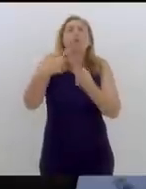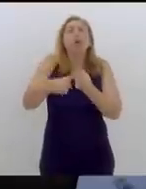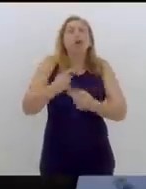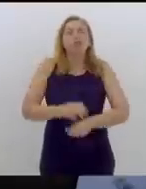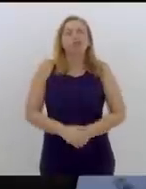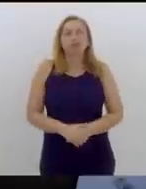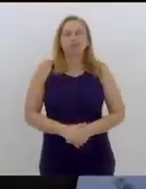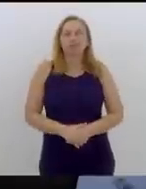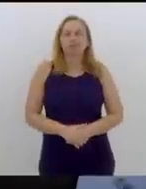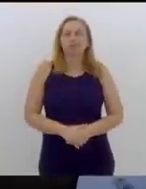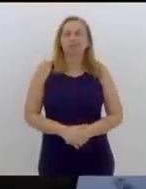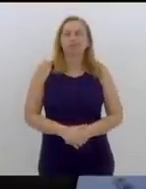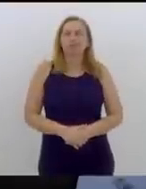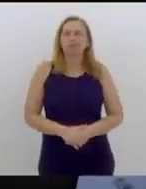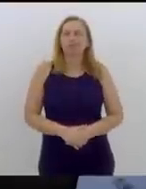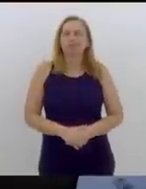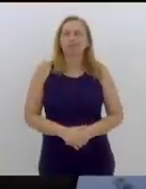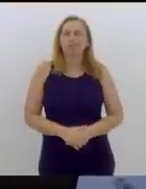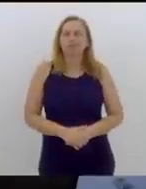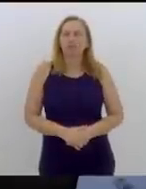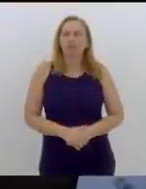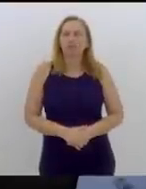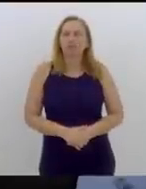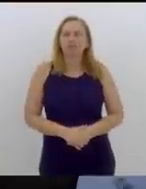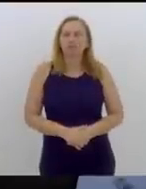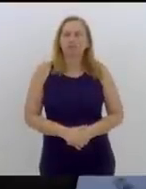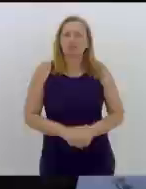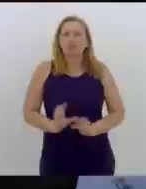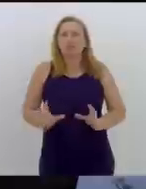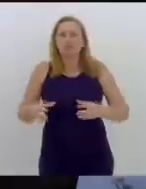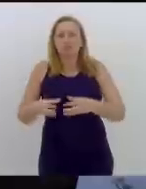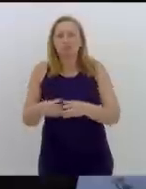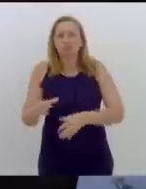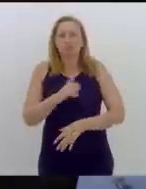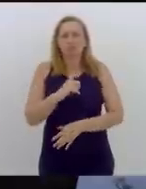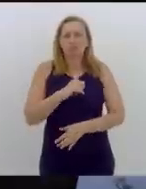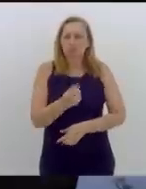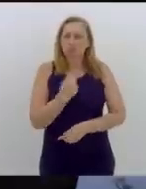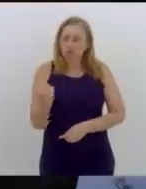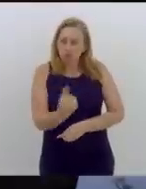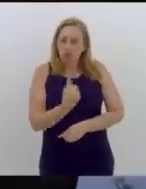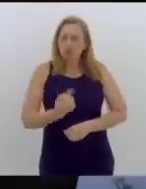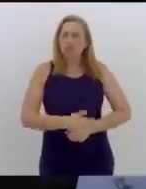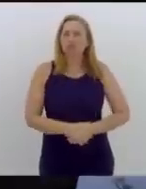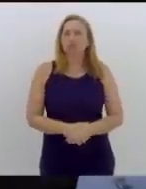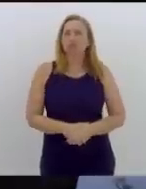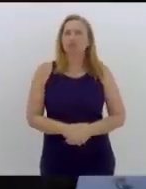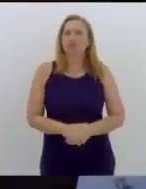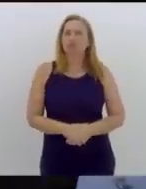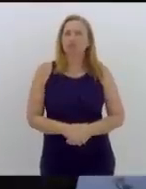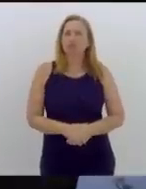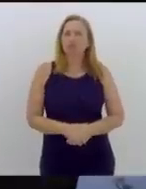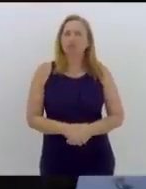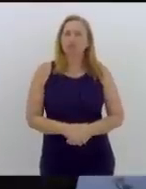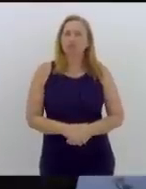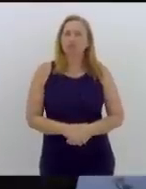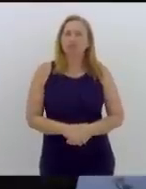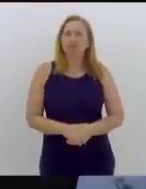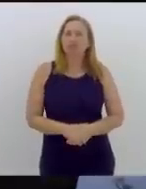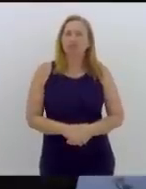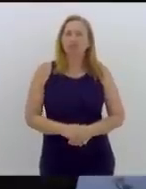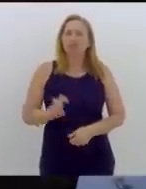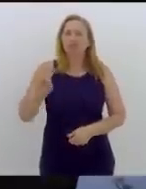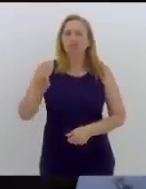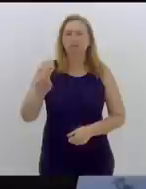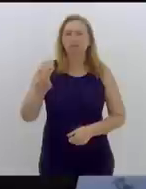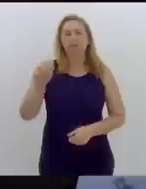essa morosidade da do grupo que nós temos do grupo que nós temos temos cinco